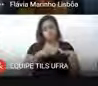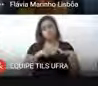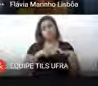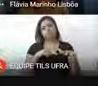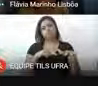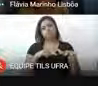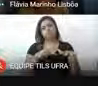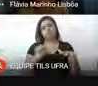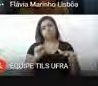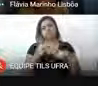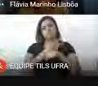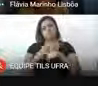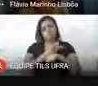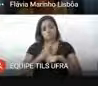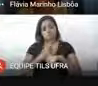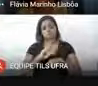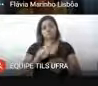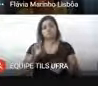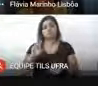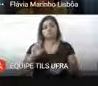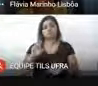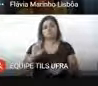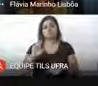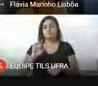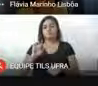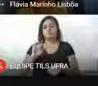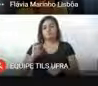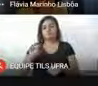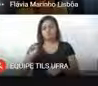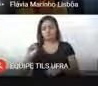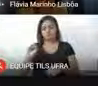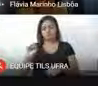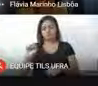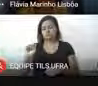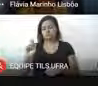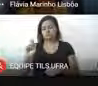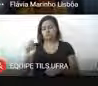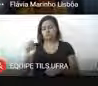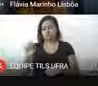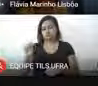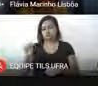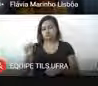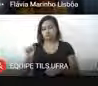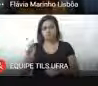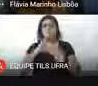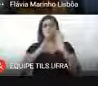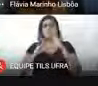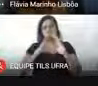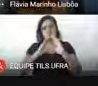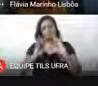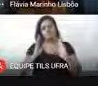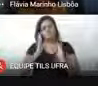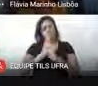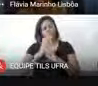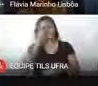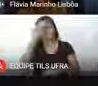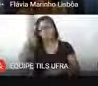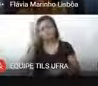Pode procurar Regis Guedes no Facebook, você me acha facilmente. E a gente vai trocando figurinhas, conversando